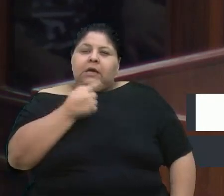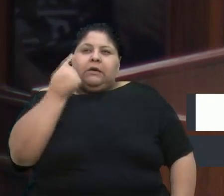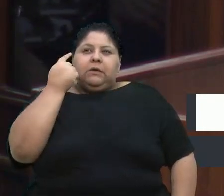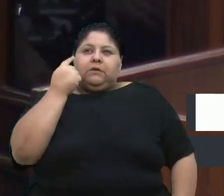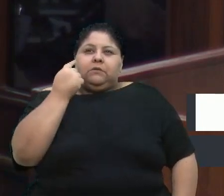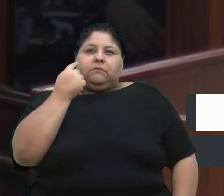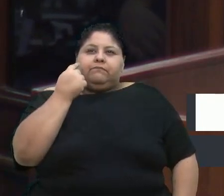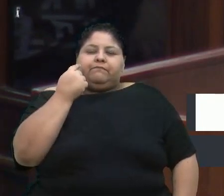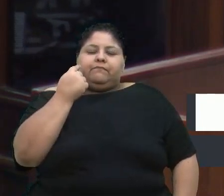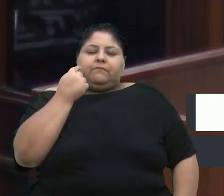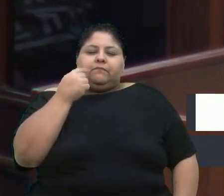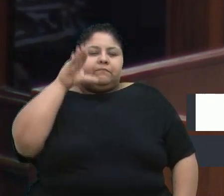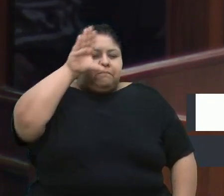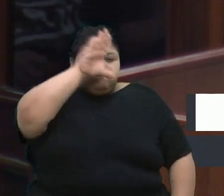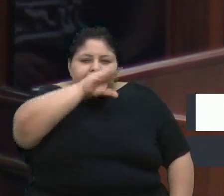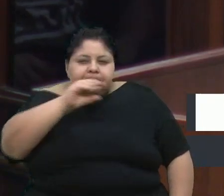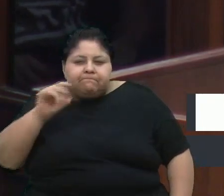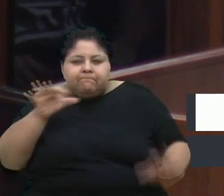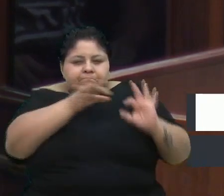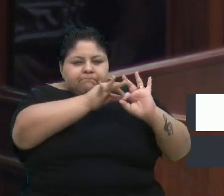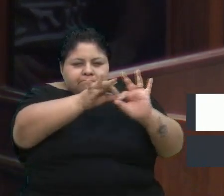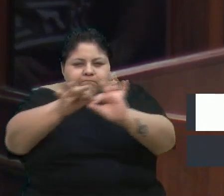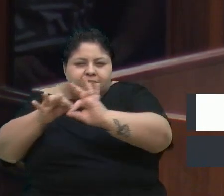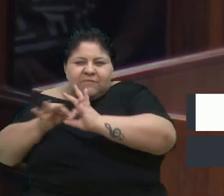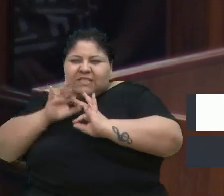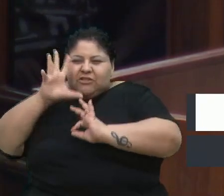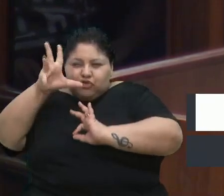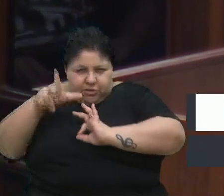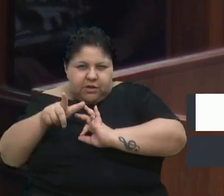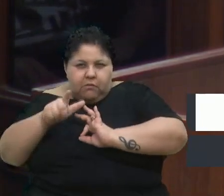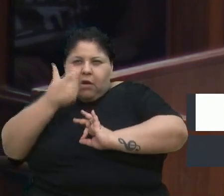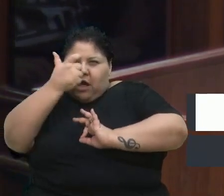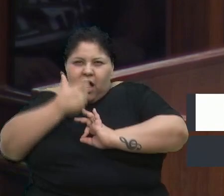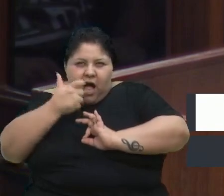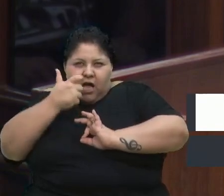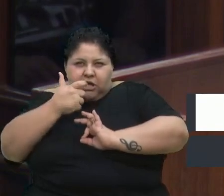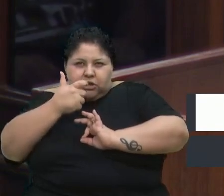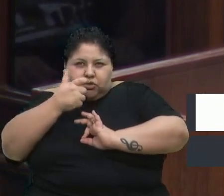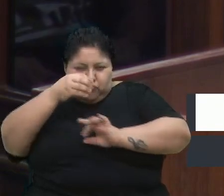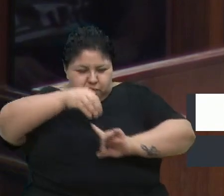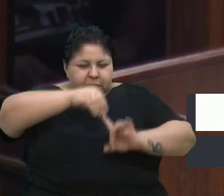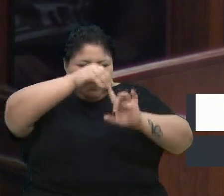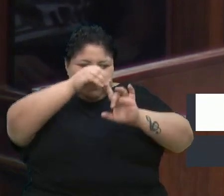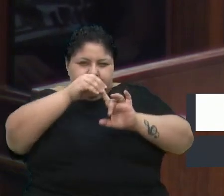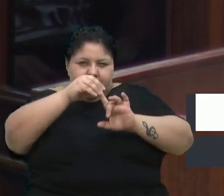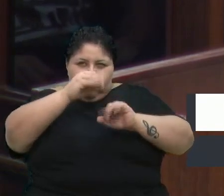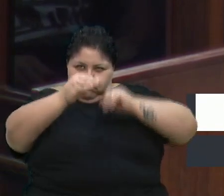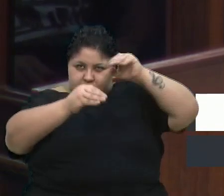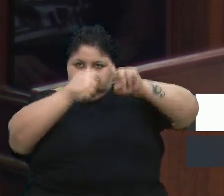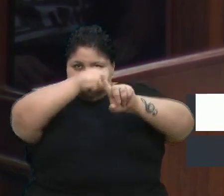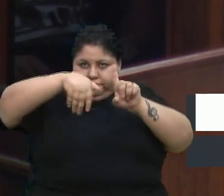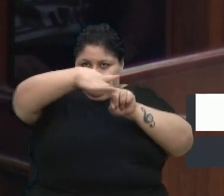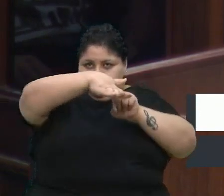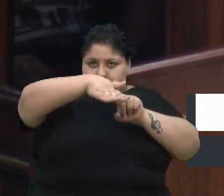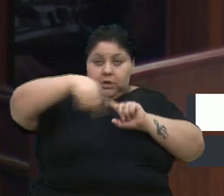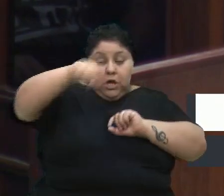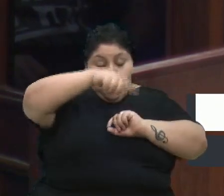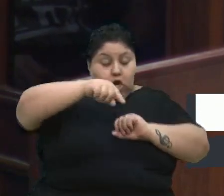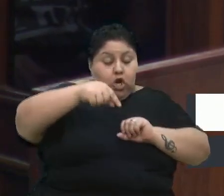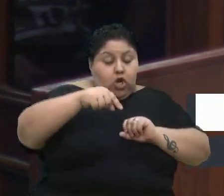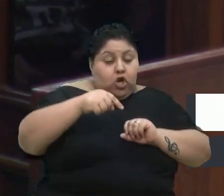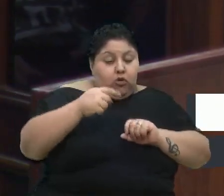geral. Acho que esse é o foco principal, em nível de sociedade. Enquanto nós estamos